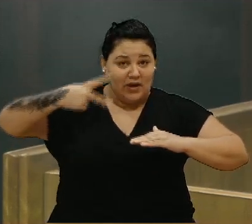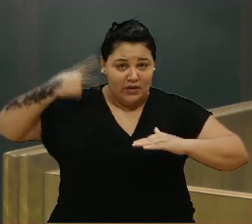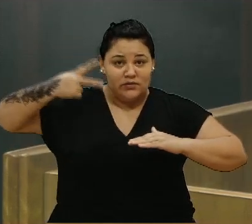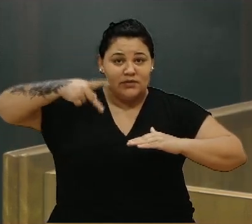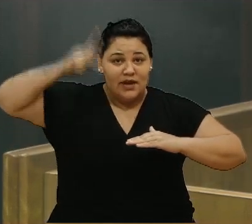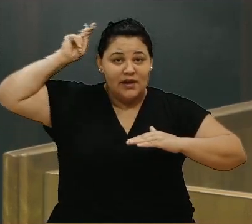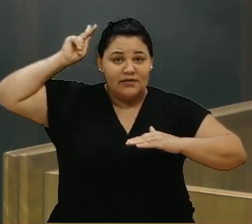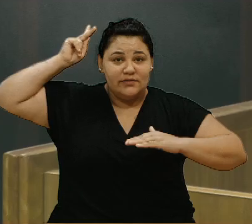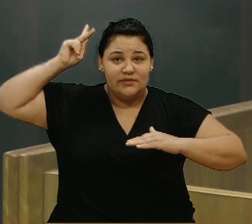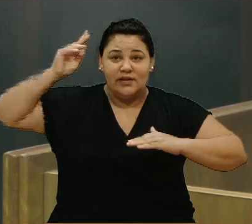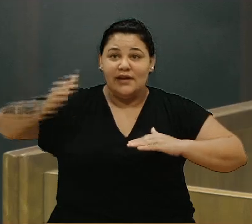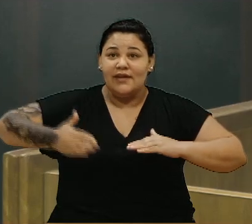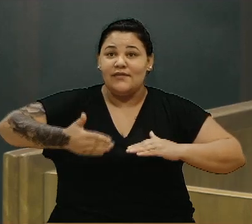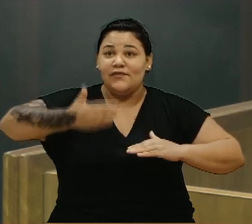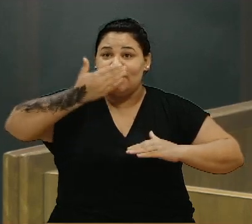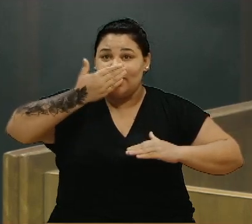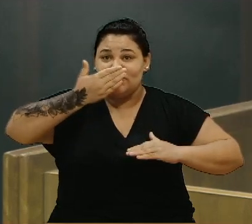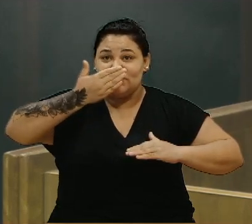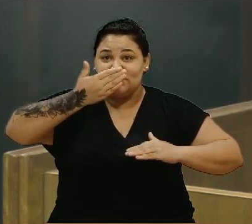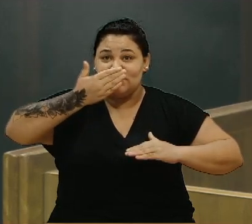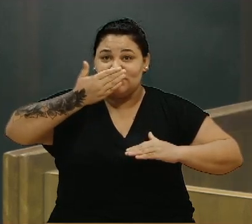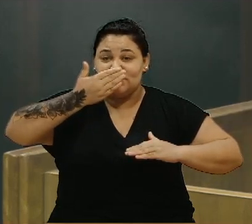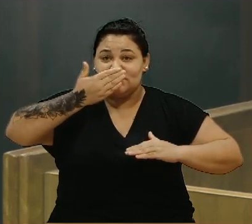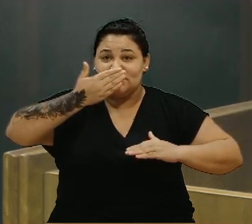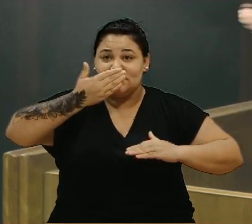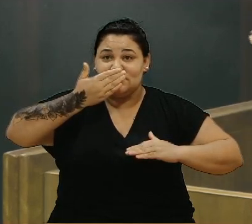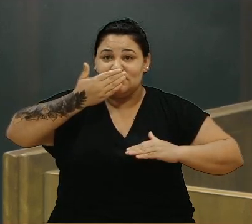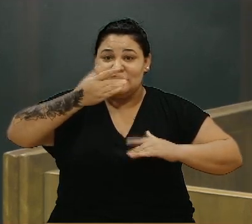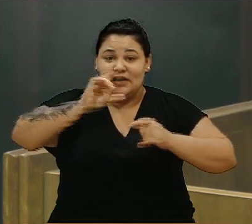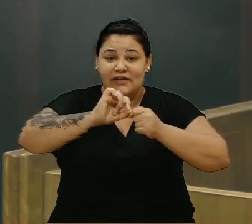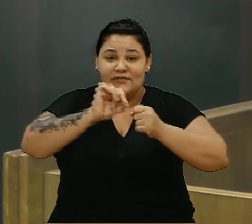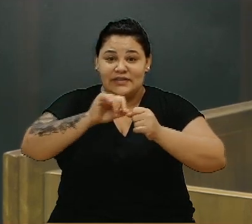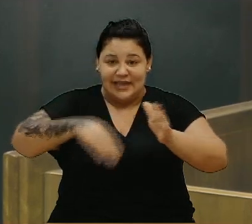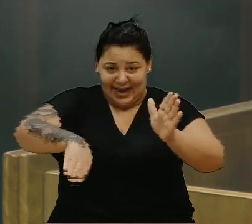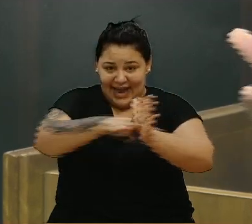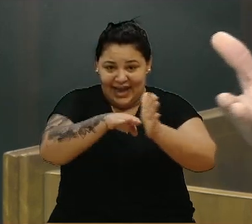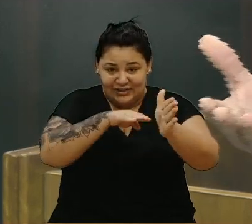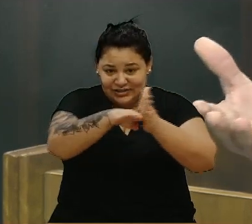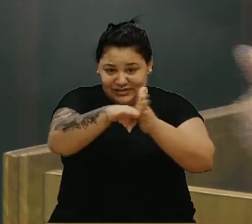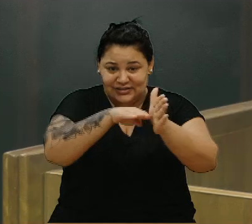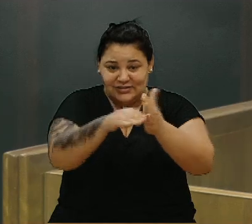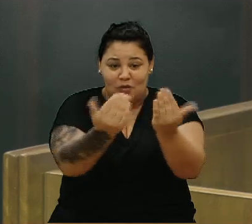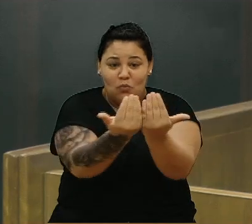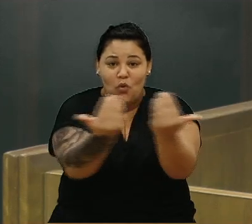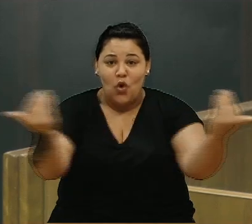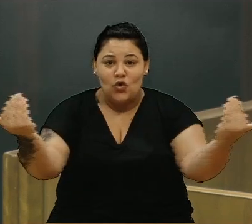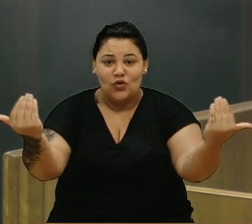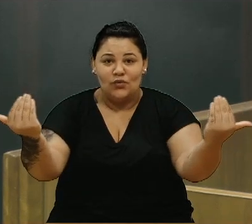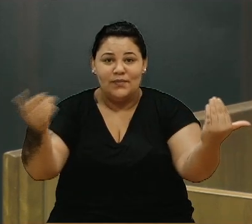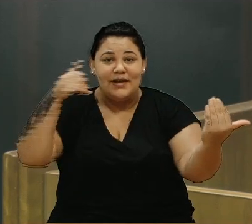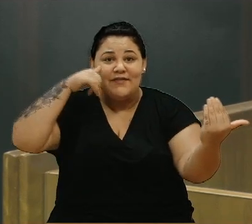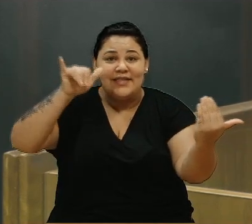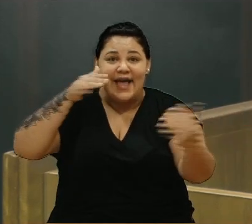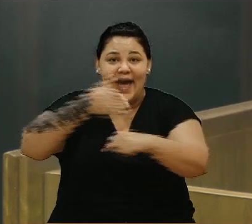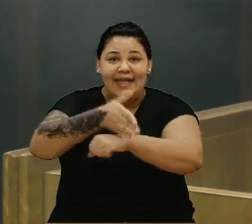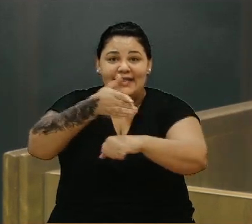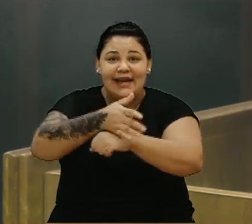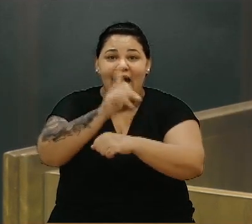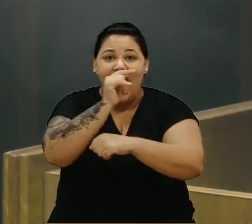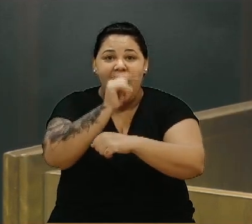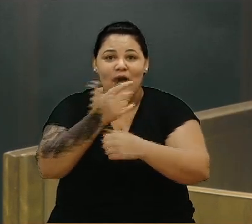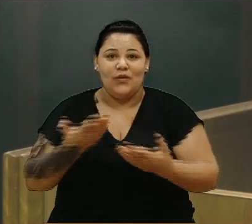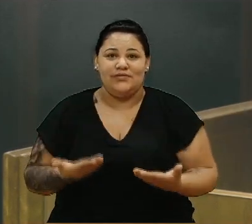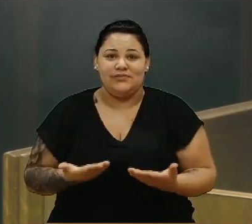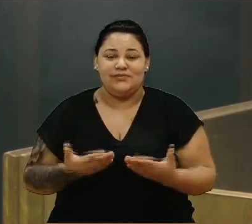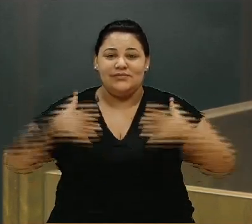em frente à entrada da garagem, ele fez um muro, para não entrar água quando chove. É